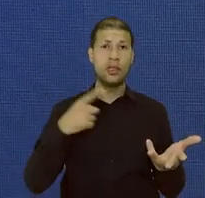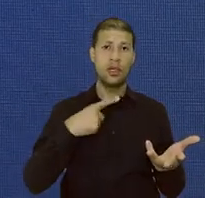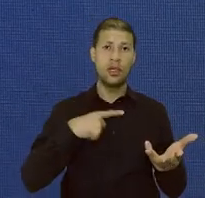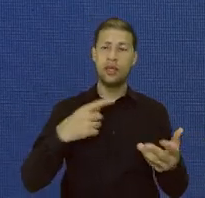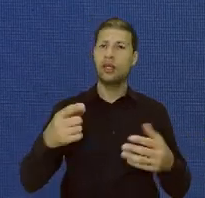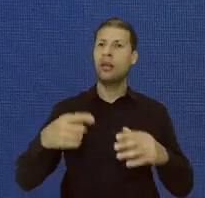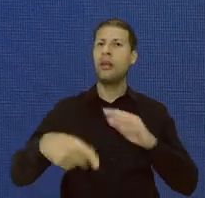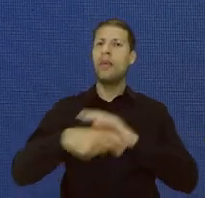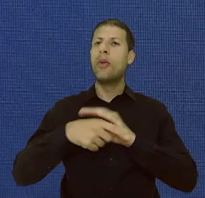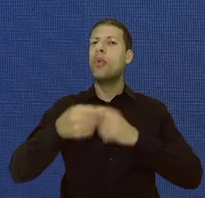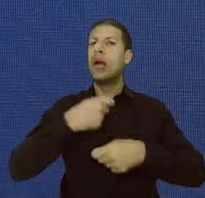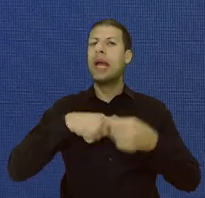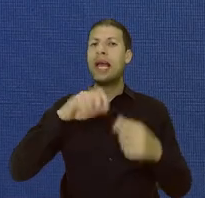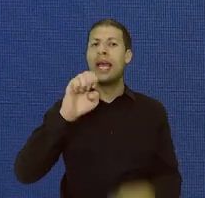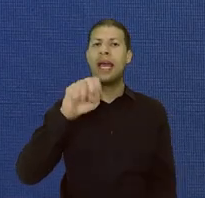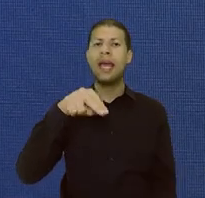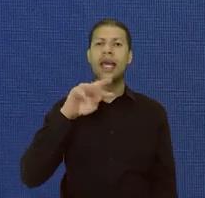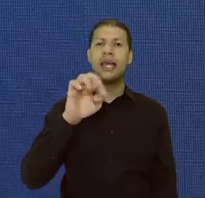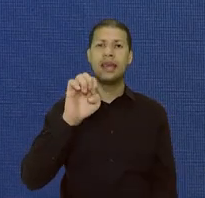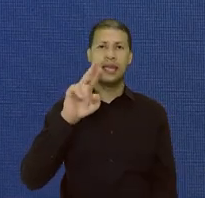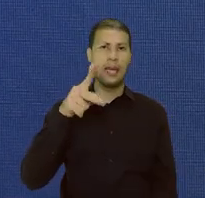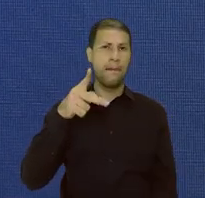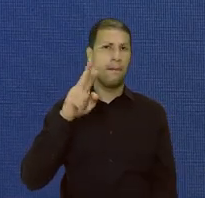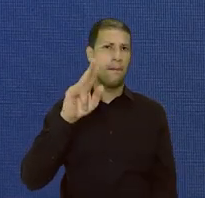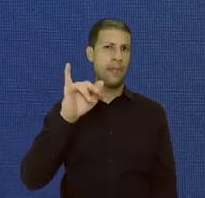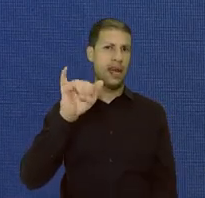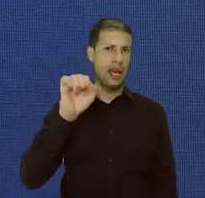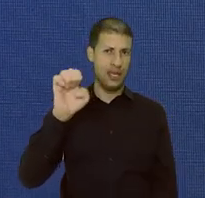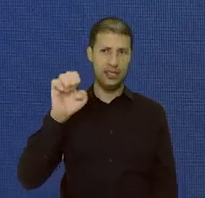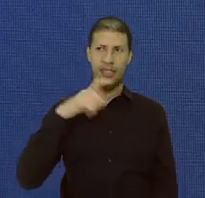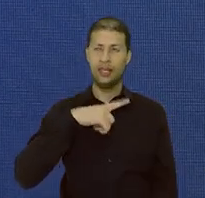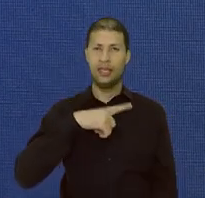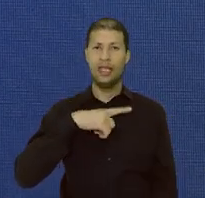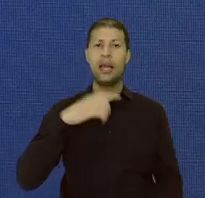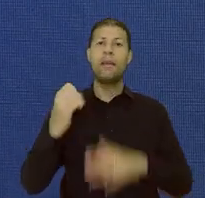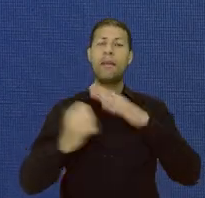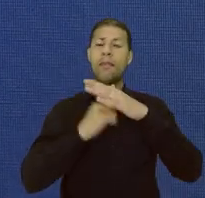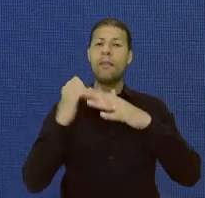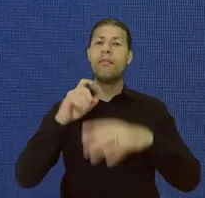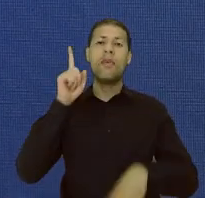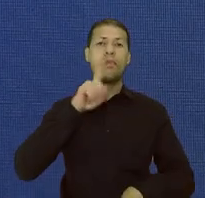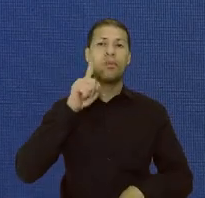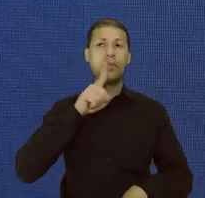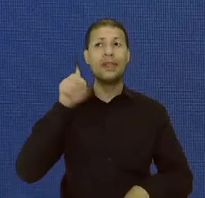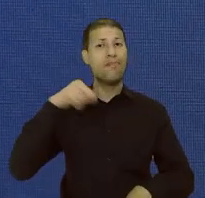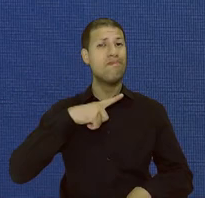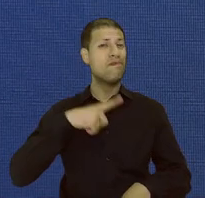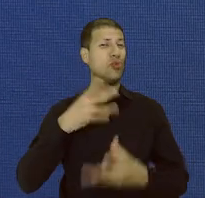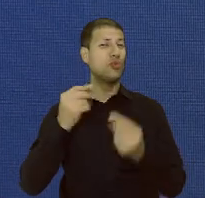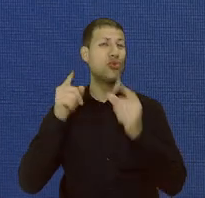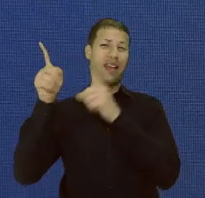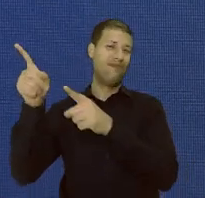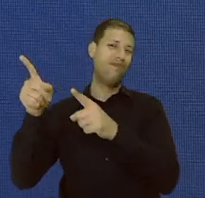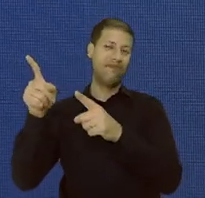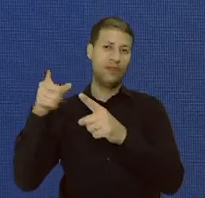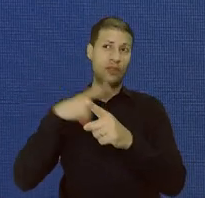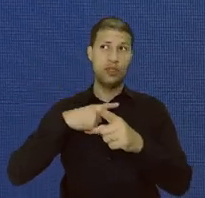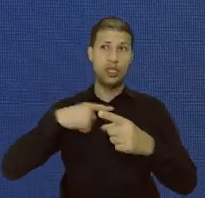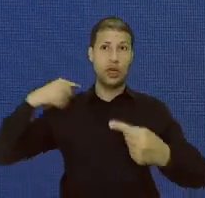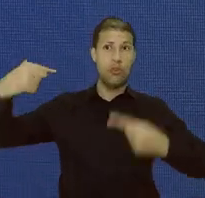eles as empresas Americanas elas estão muito presentes lá então você tá competindo é com é Diferentemente do Brasil